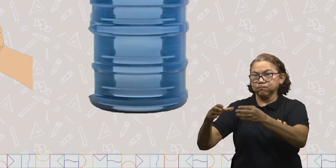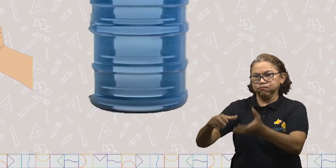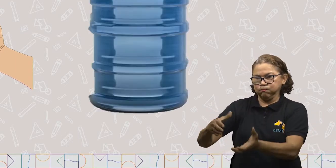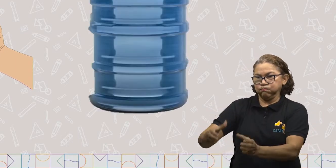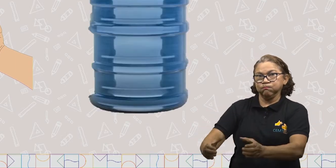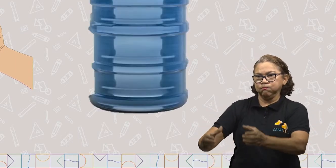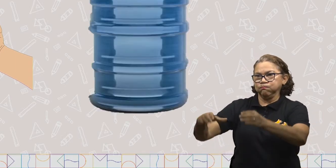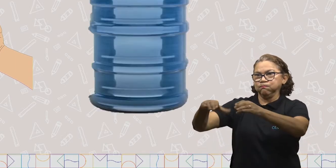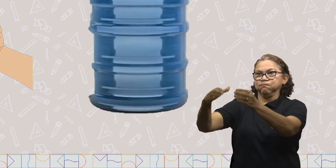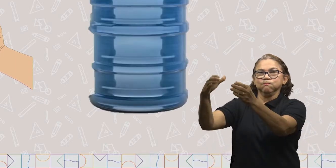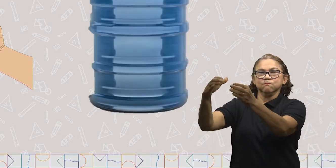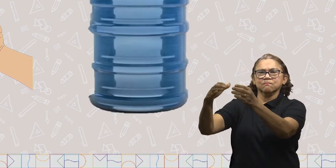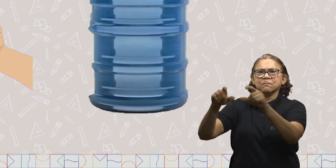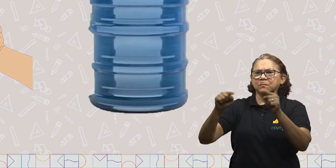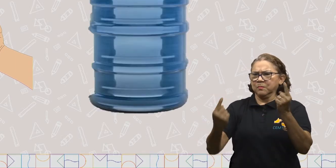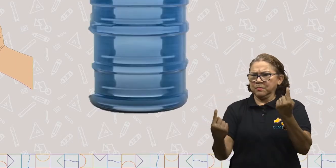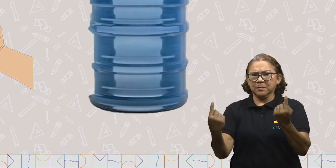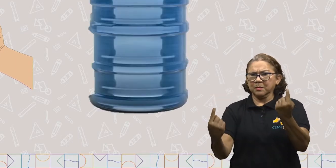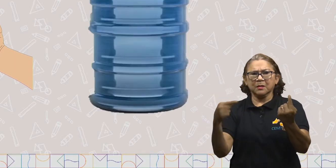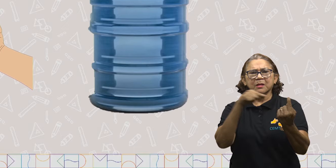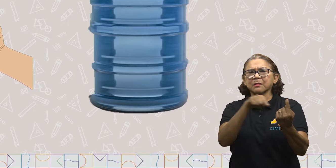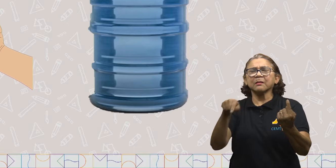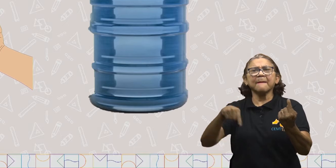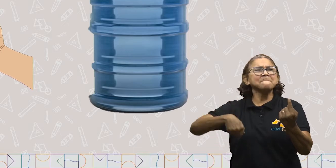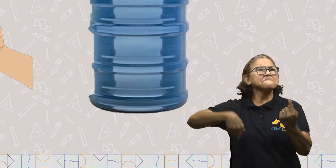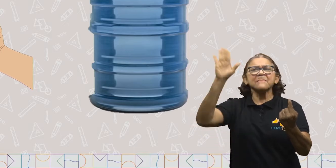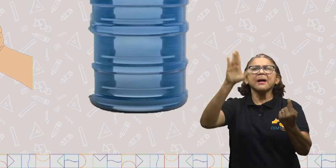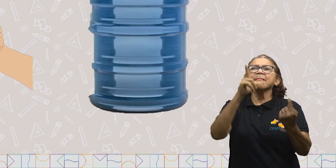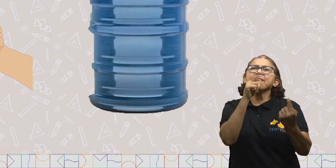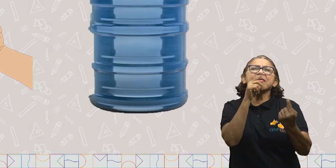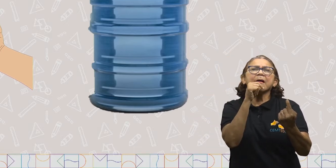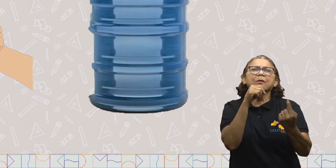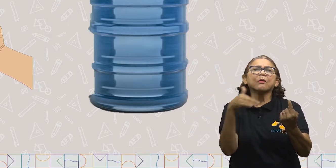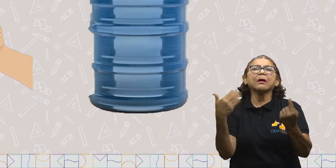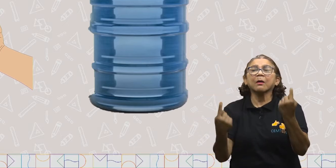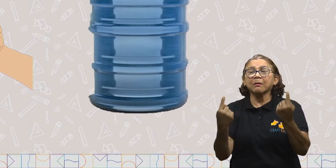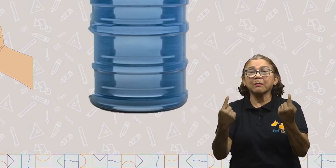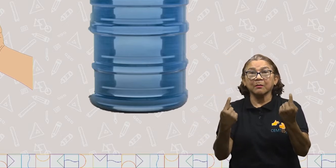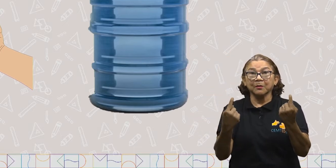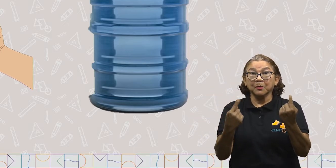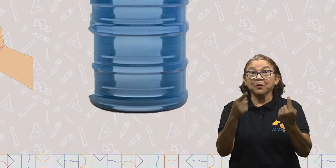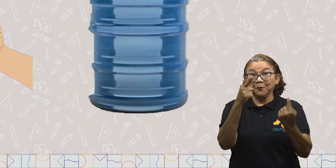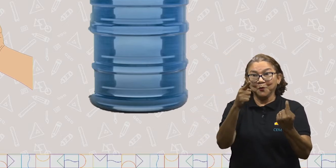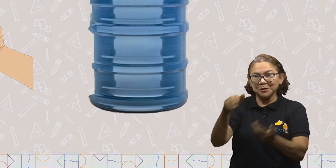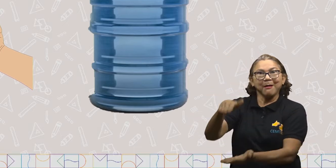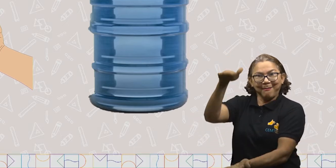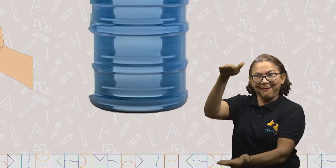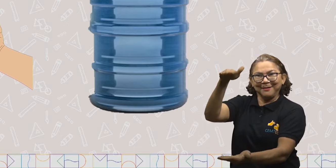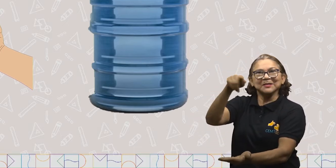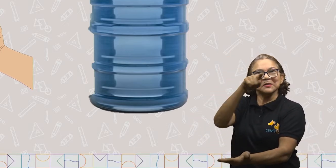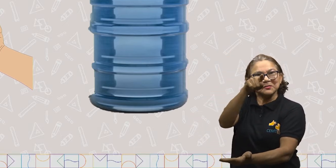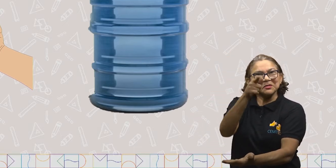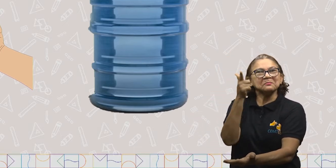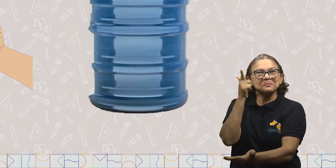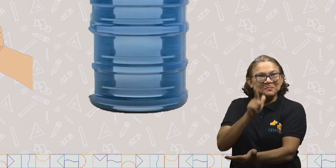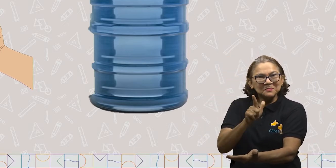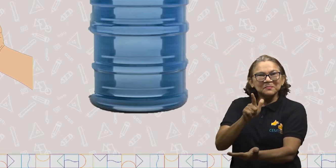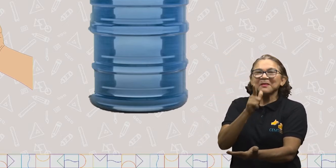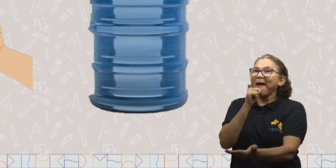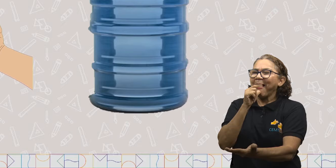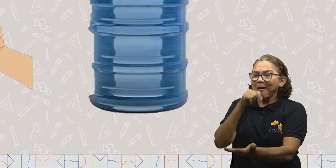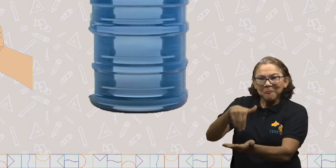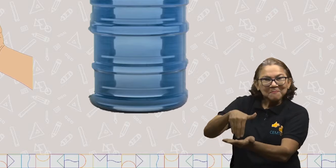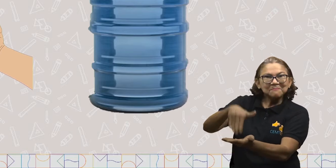garrafão de água. Em qual desses objetos cabe mais água? Se você falou o garrafão, acertou, porque